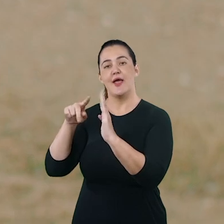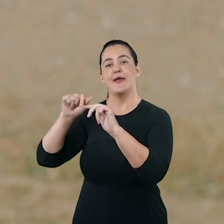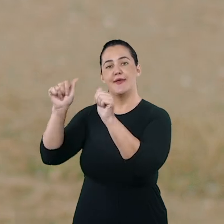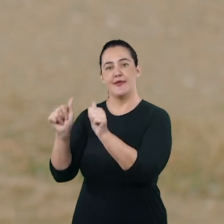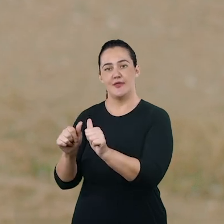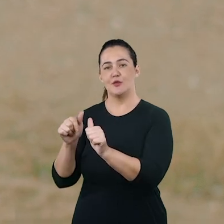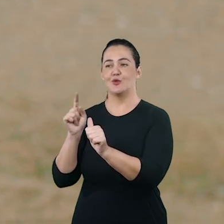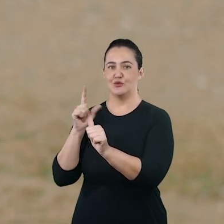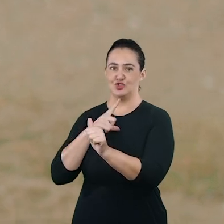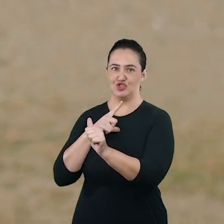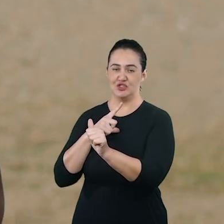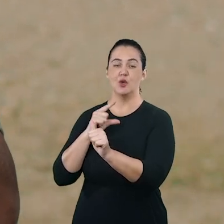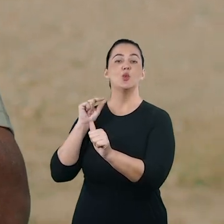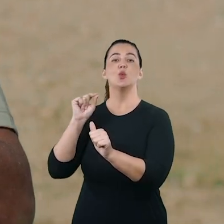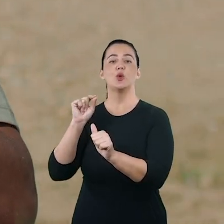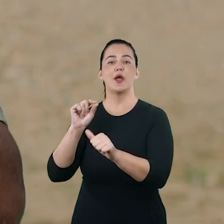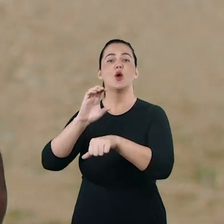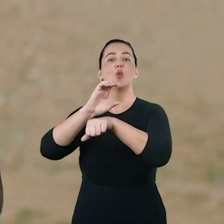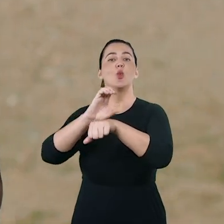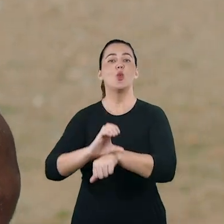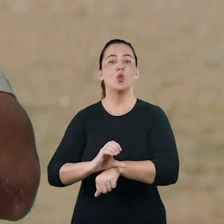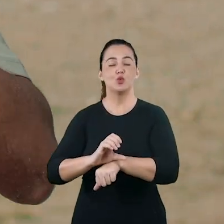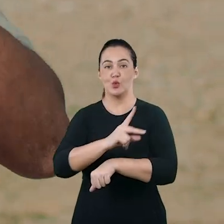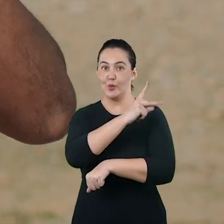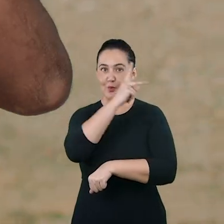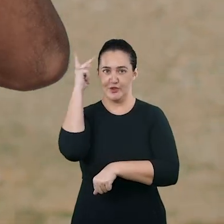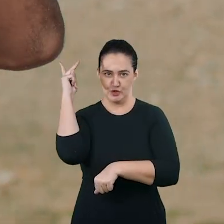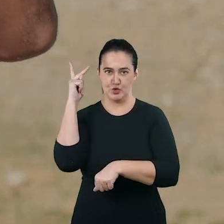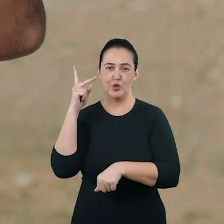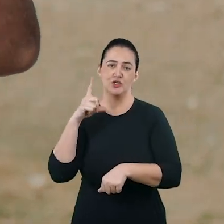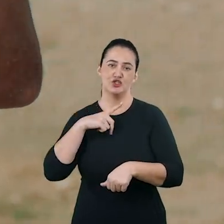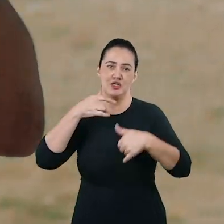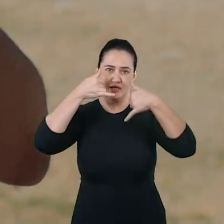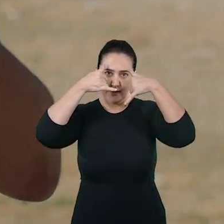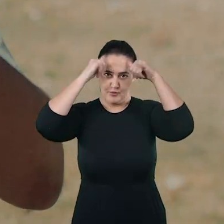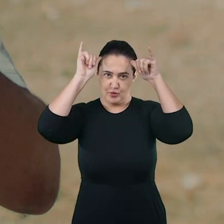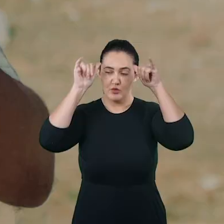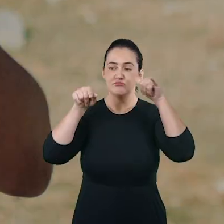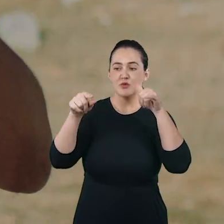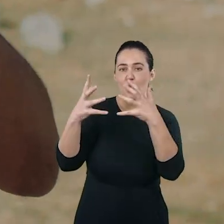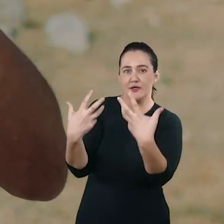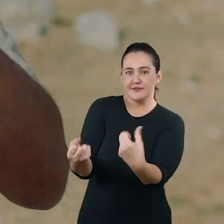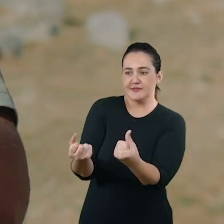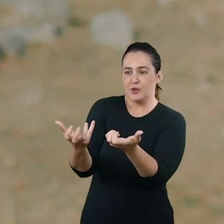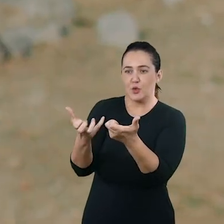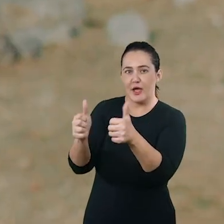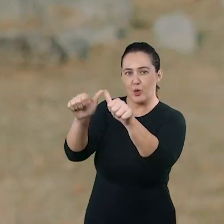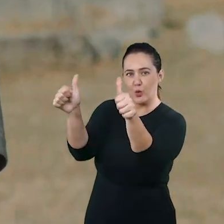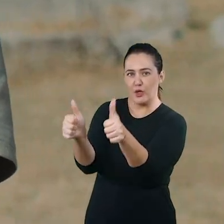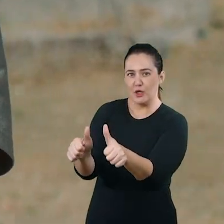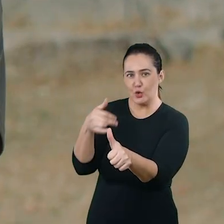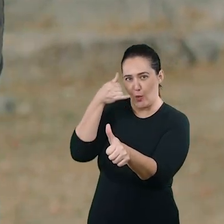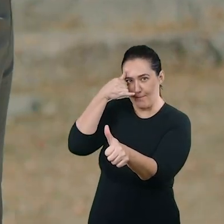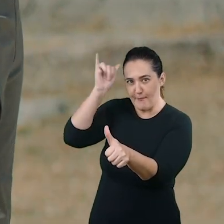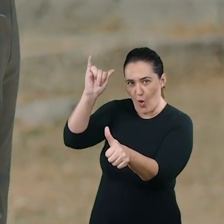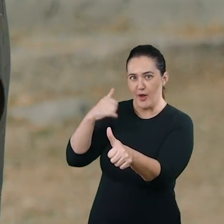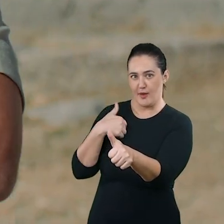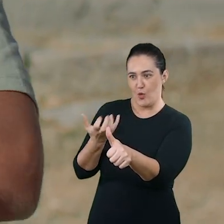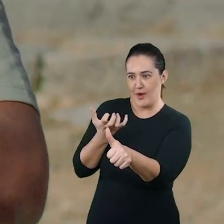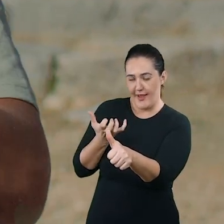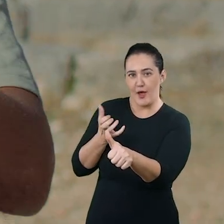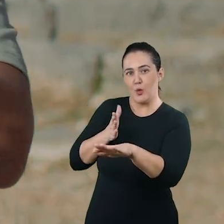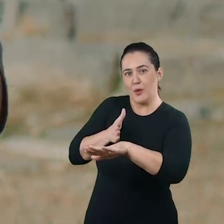praticado em Roma, era um culto onde a pessoa se entregava à divindade, mas antes de entrar para